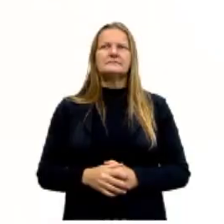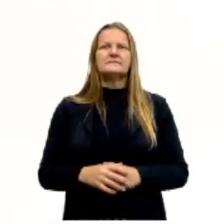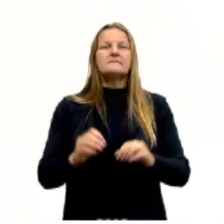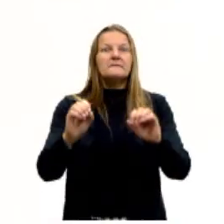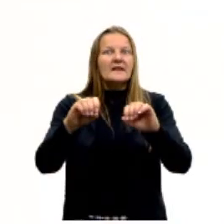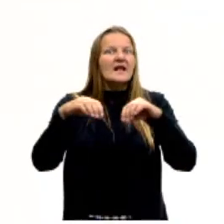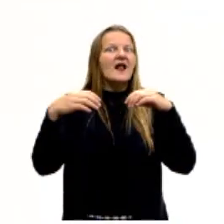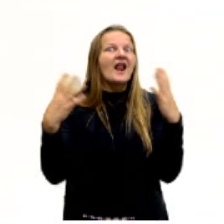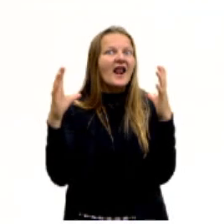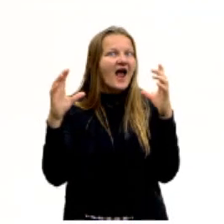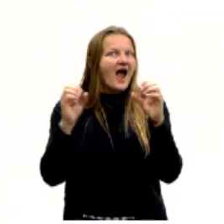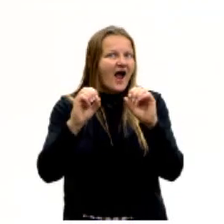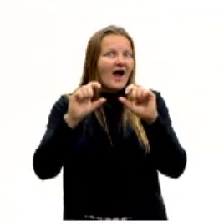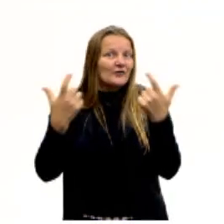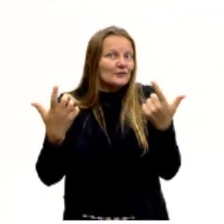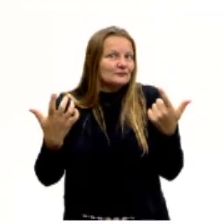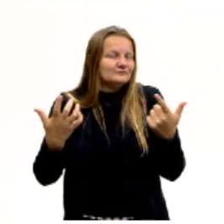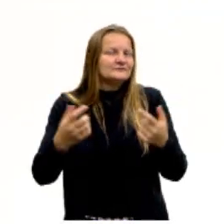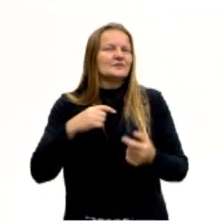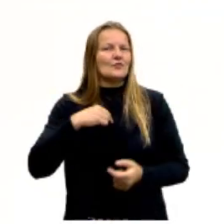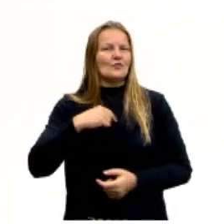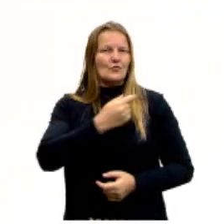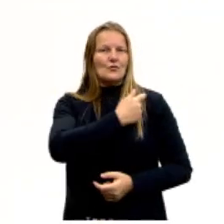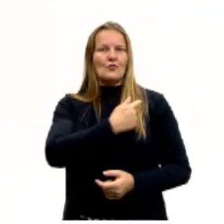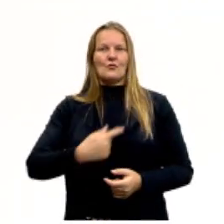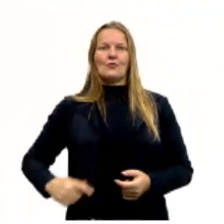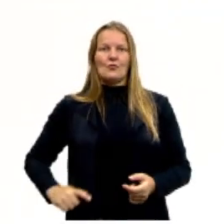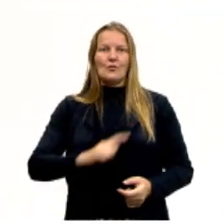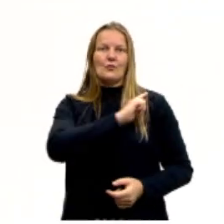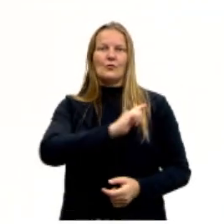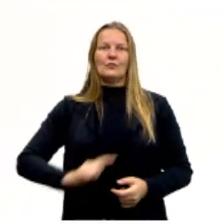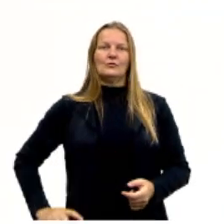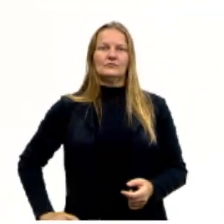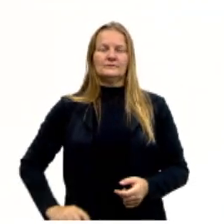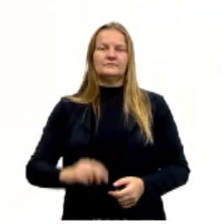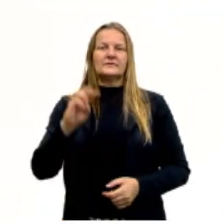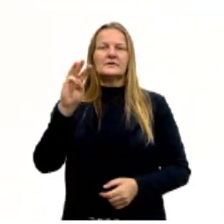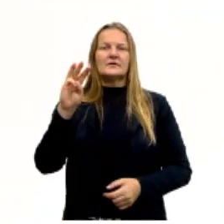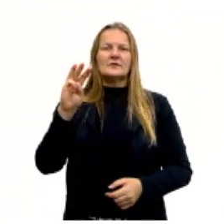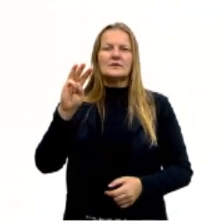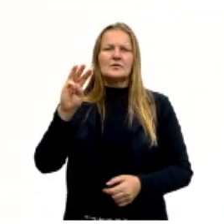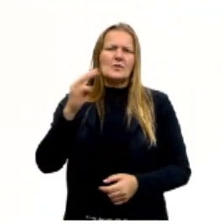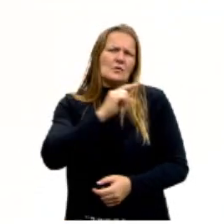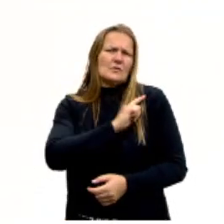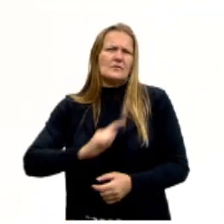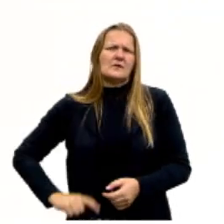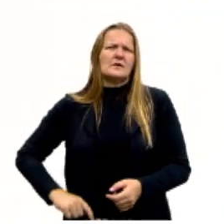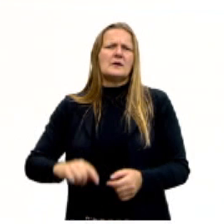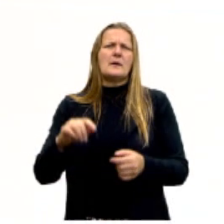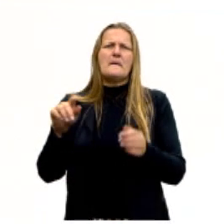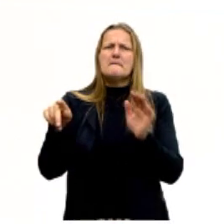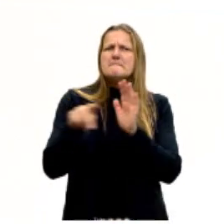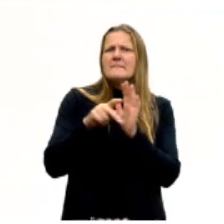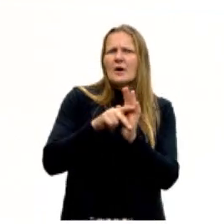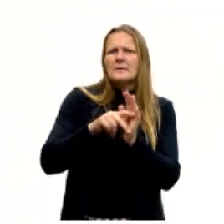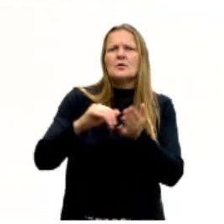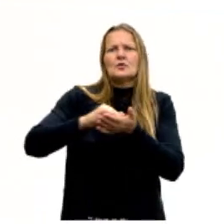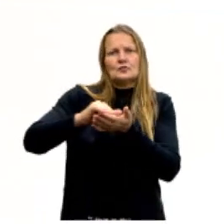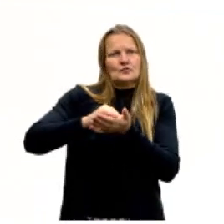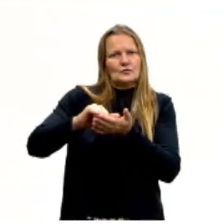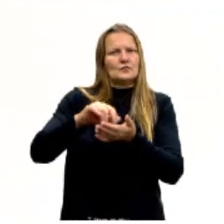claro que graças ao Governador Washington Luiz né nós conseguimos lá